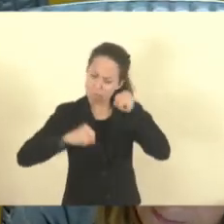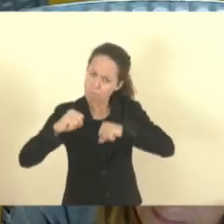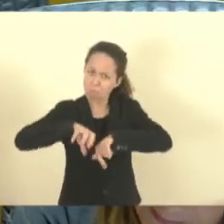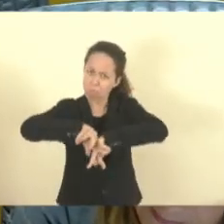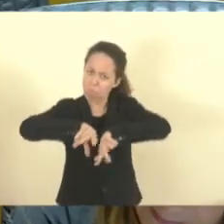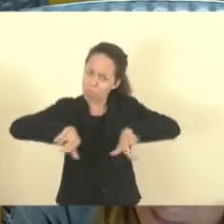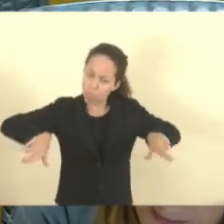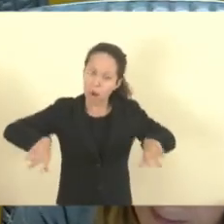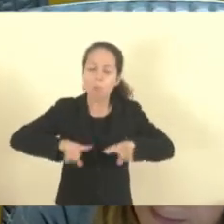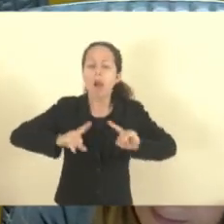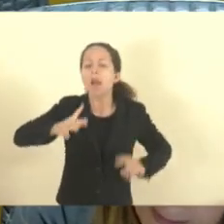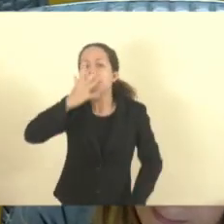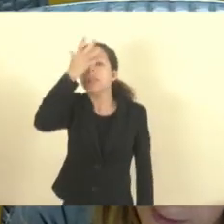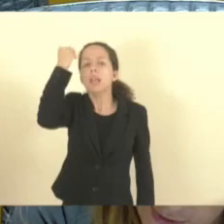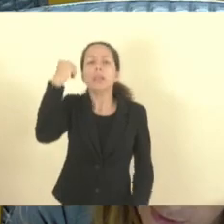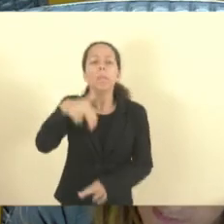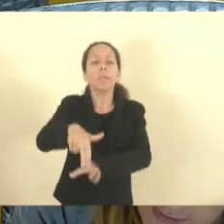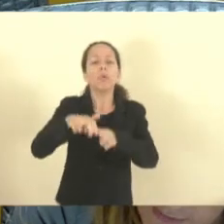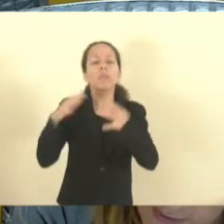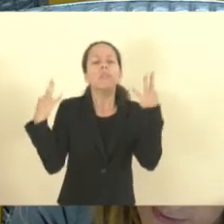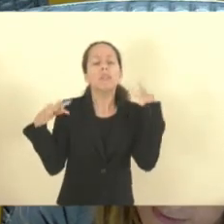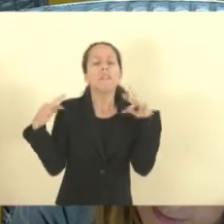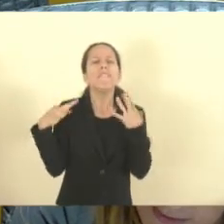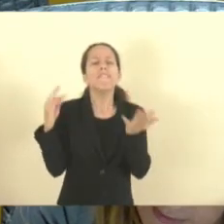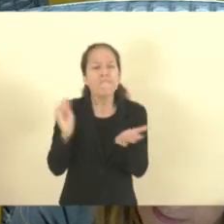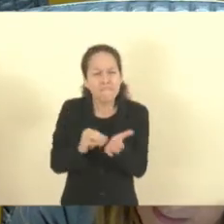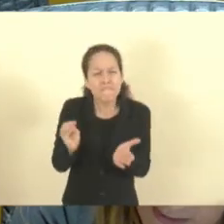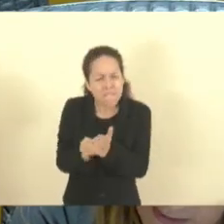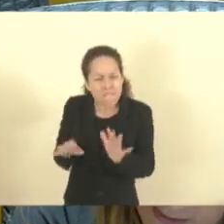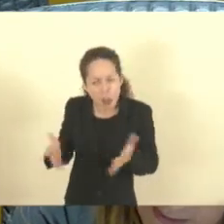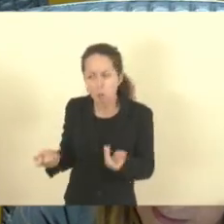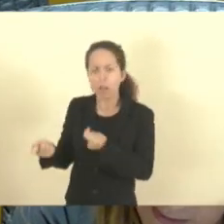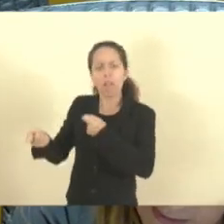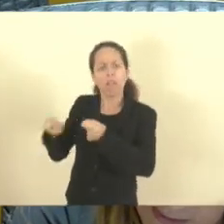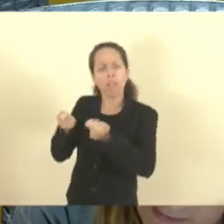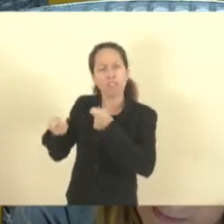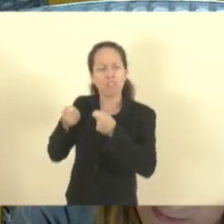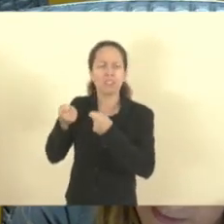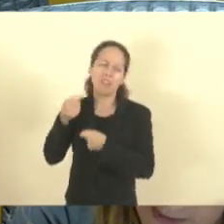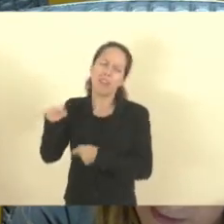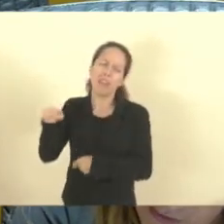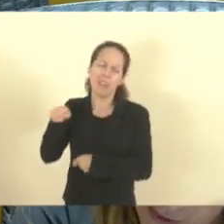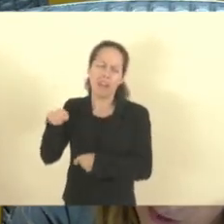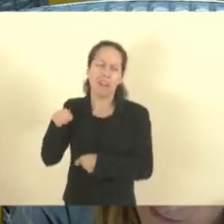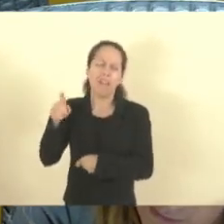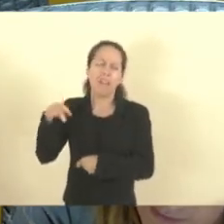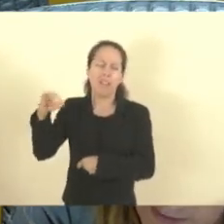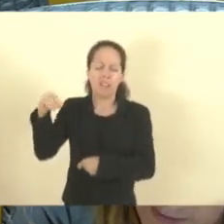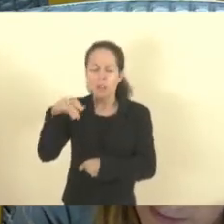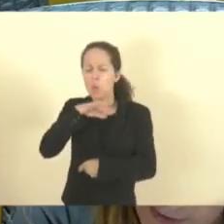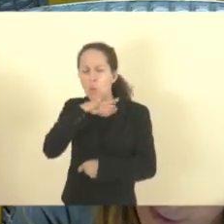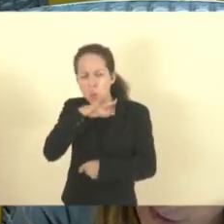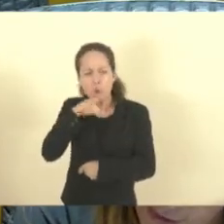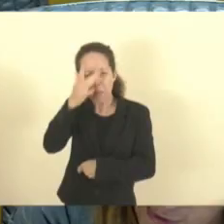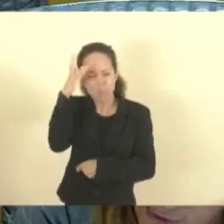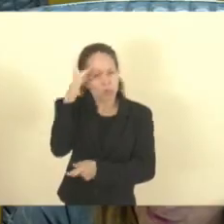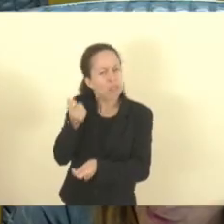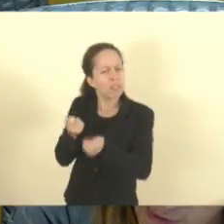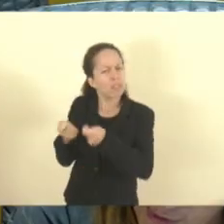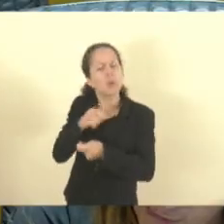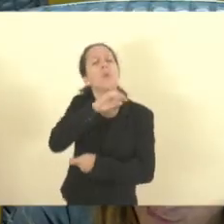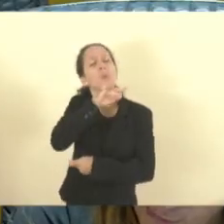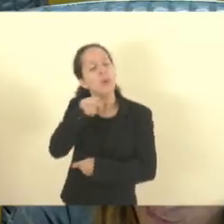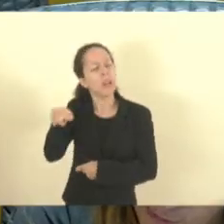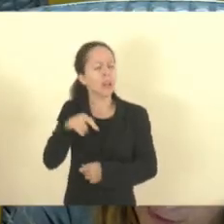para trás por conta e por falta de capacidade dessa turma de gerir melhor essa cidade. Tenho dito, muito obrigado, presidente.